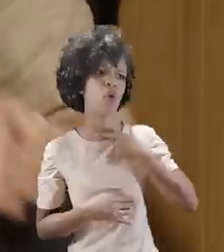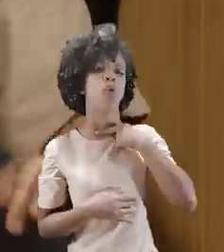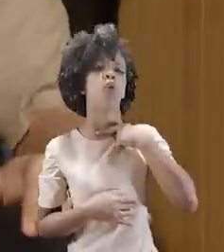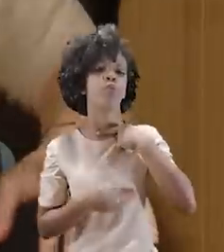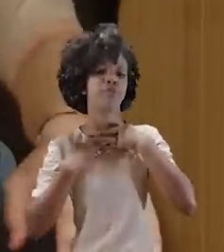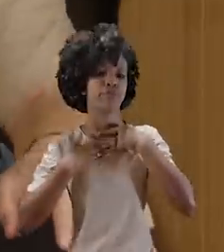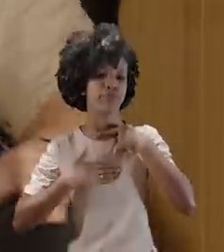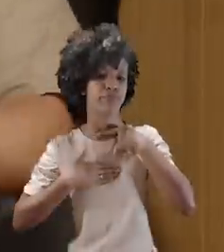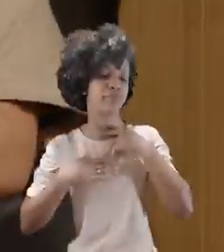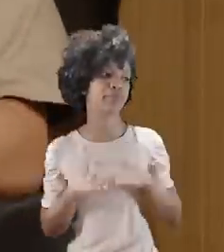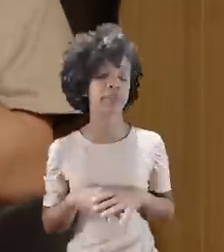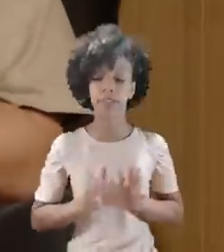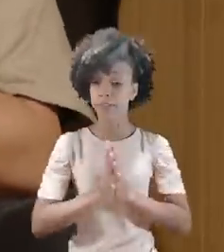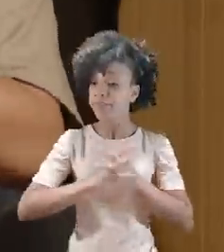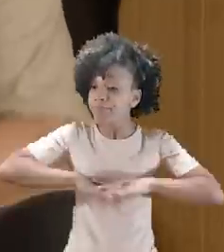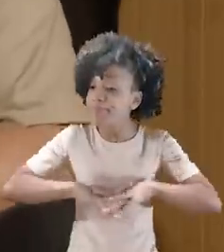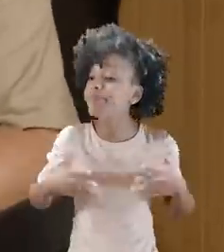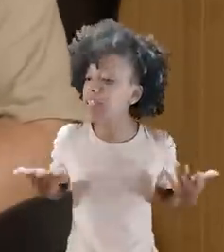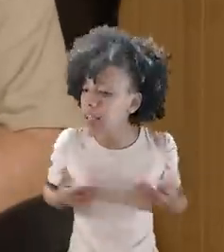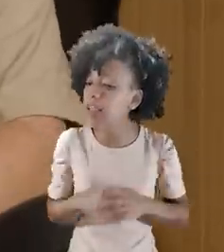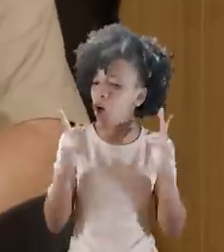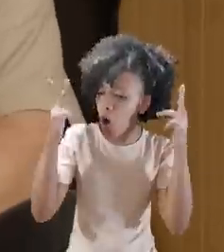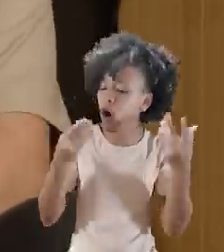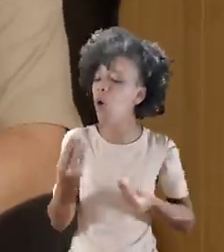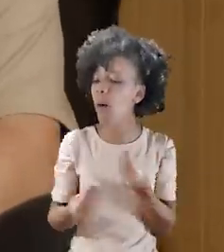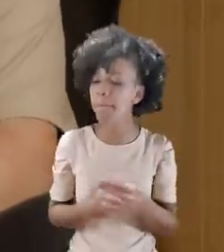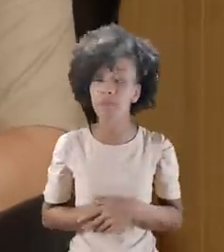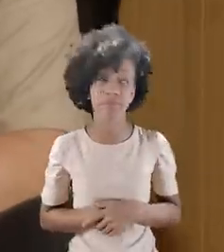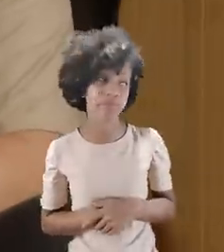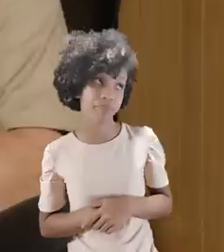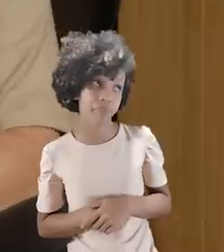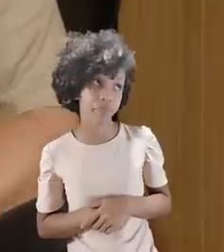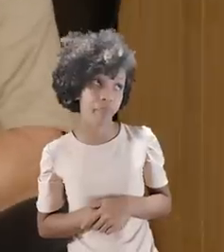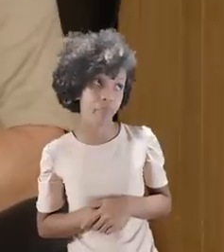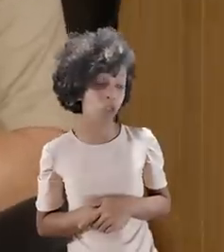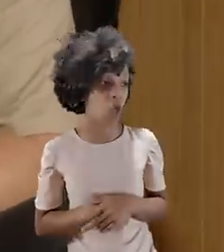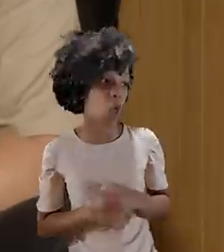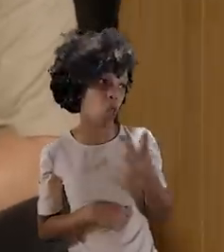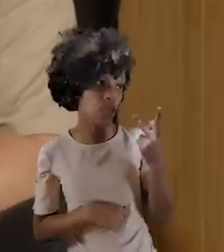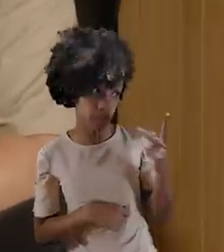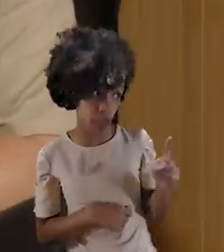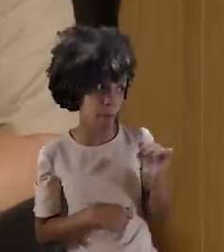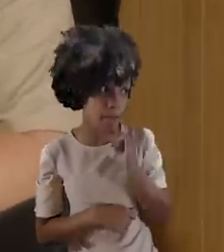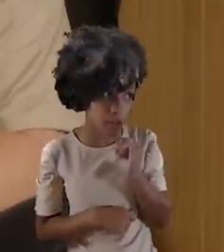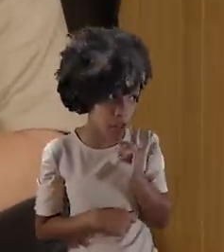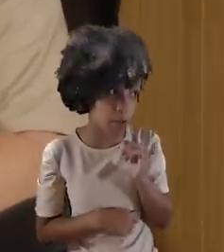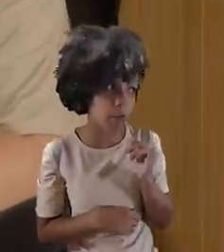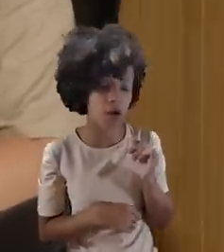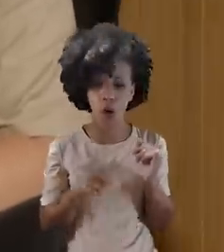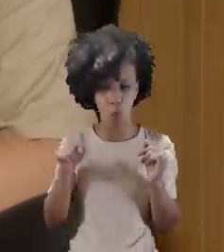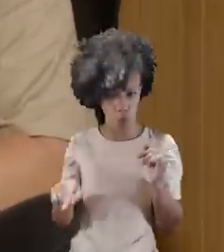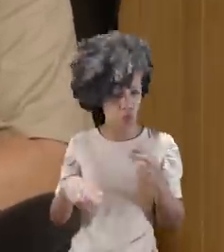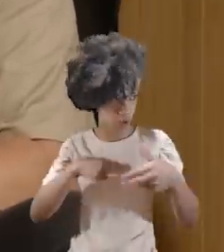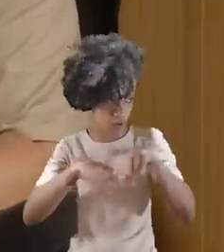dedo assim distância vamos lá e aí cara como é que você faz seu cabelo o seu cabelo por exemplo é um